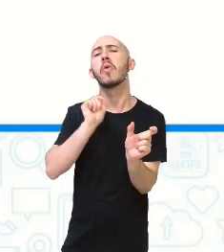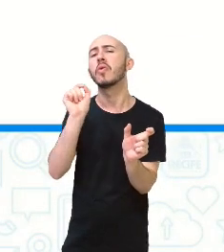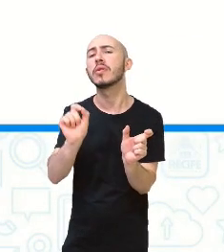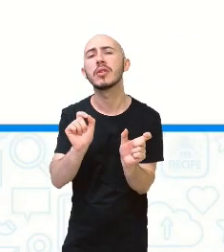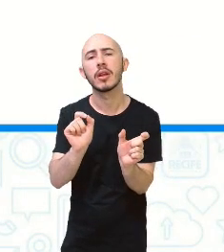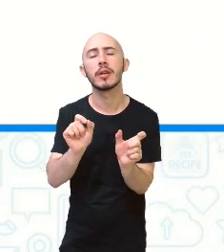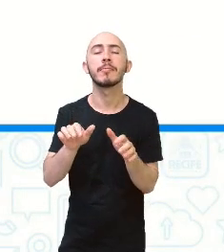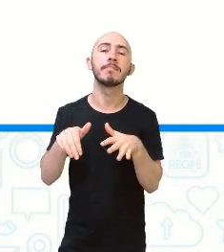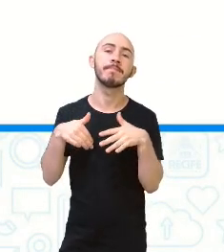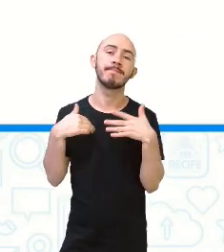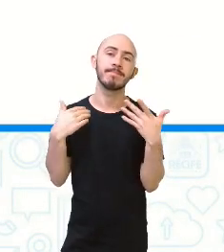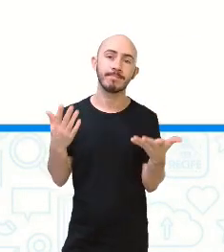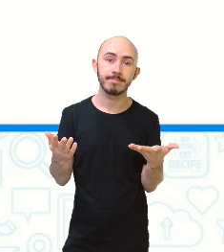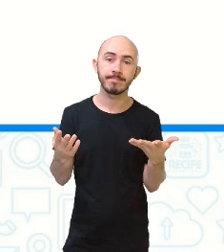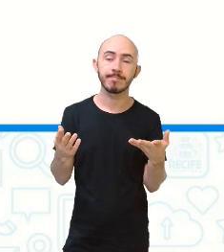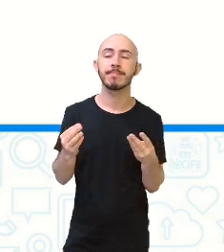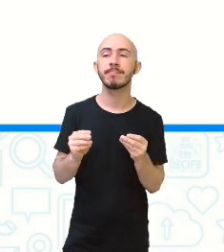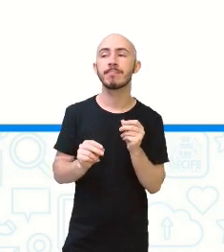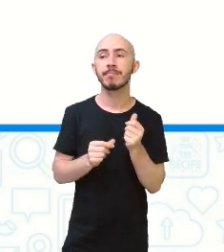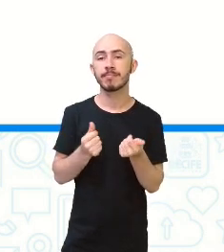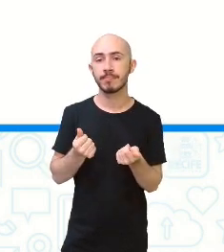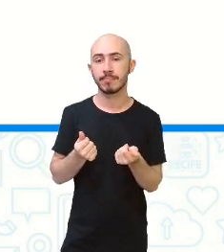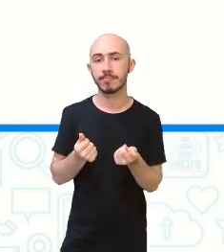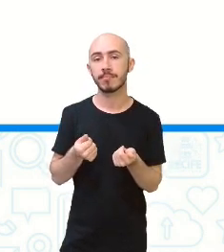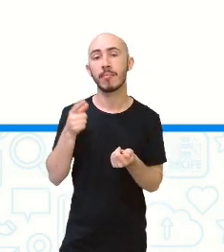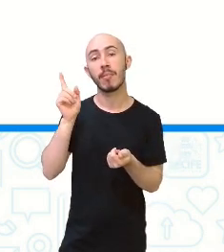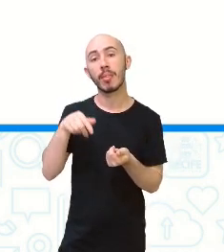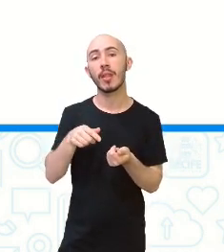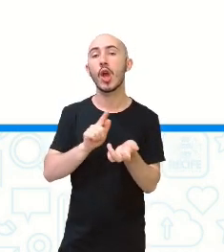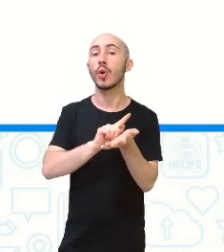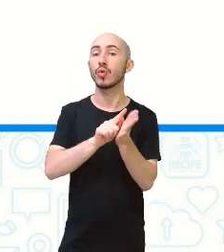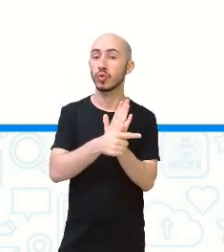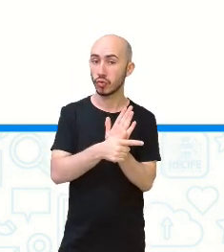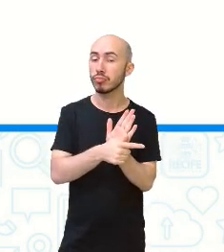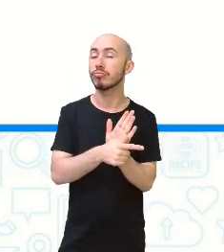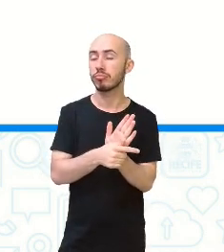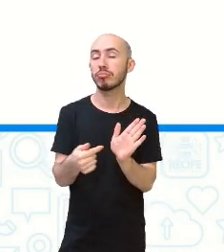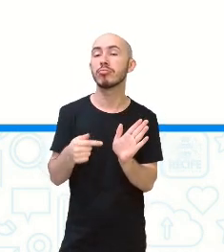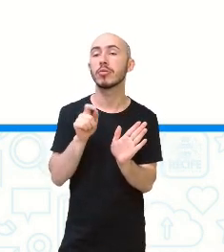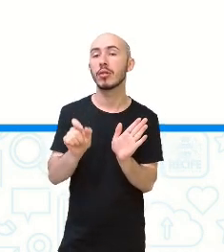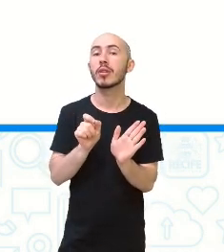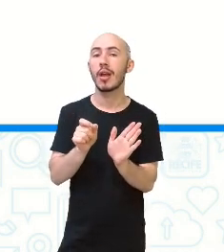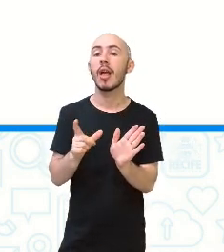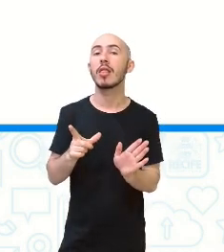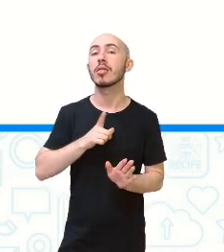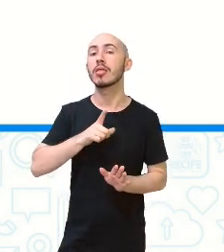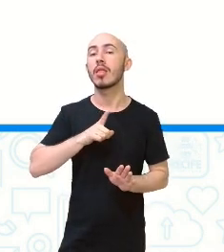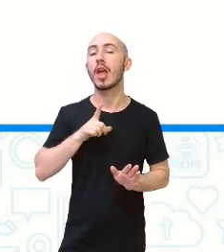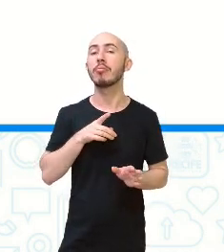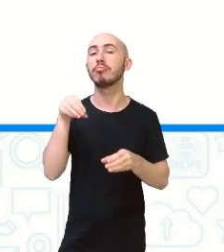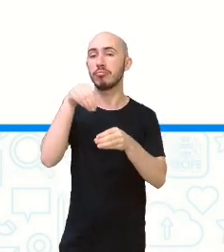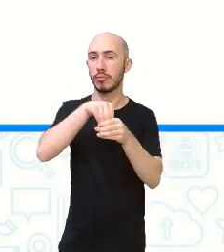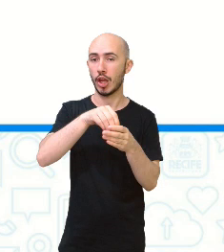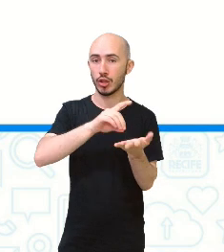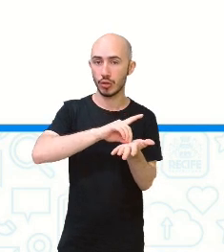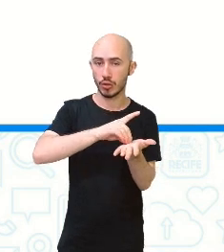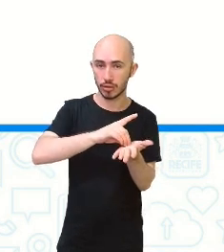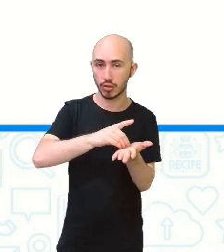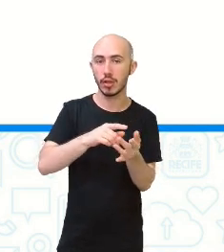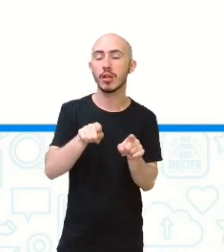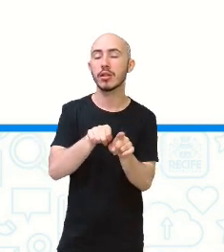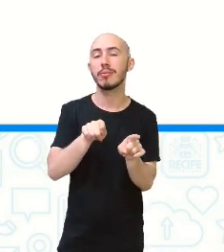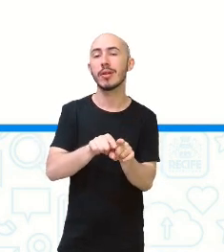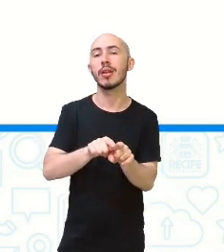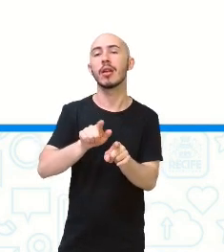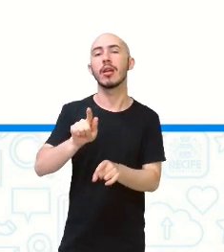um verbete? Então, verbete é um gênero textual encontrado em dicionários,